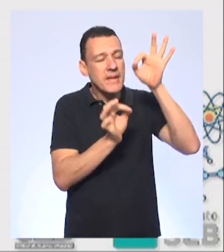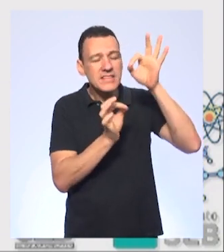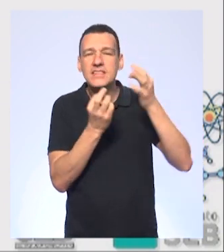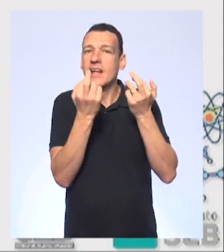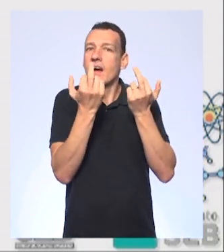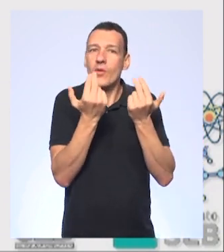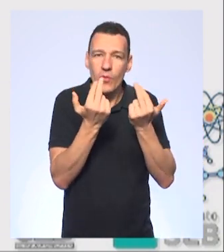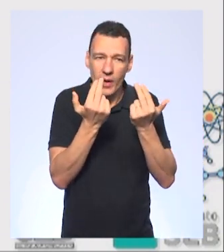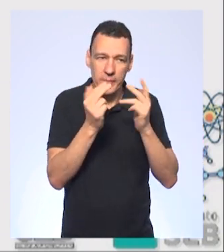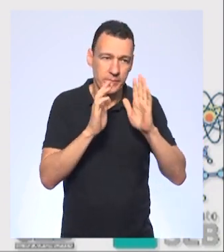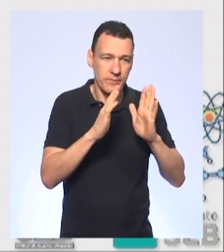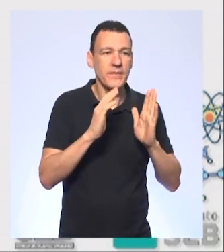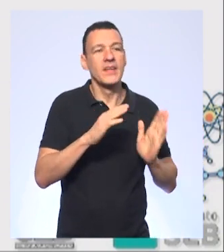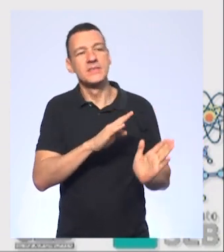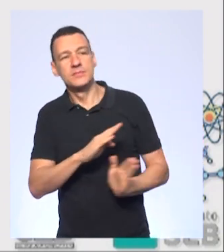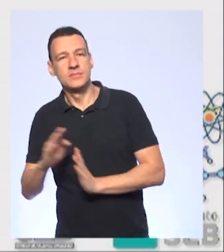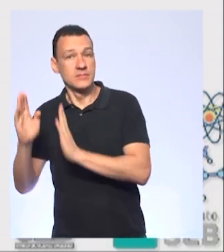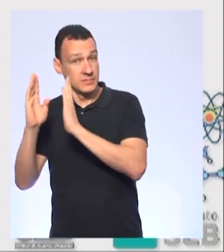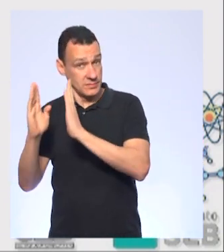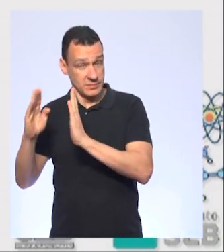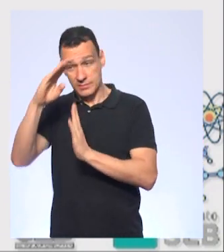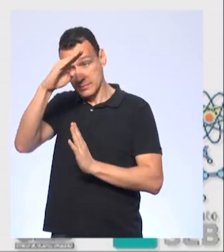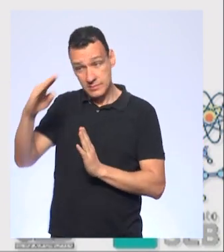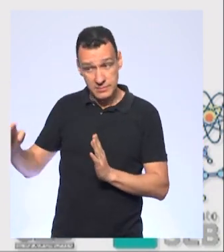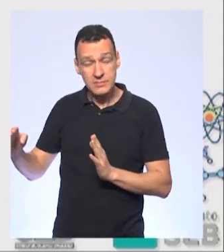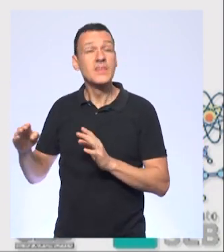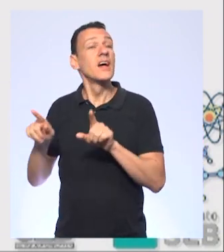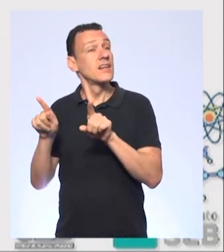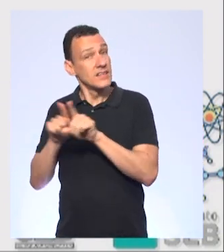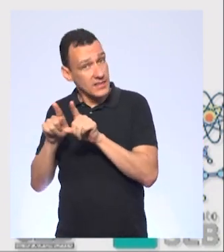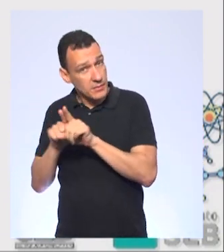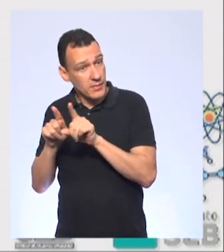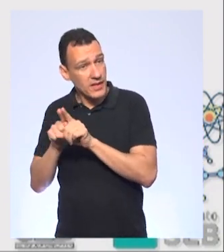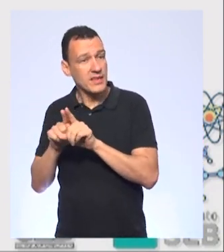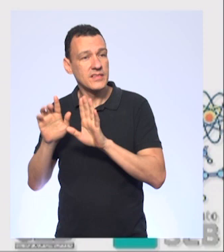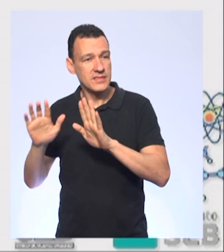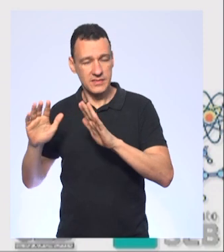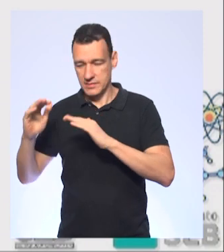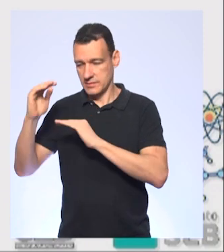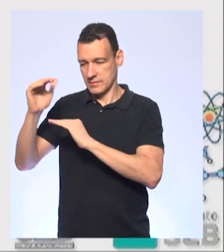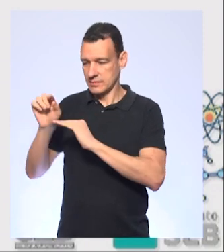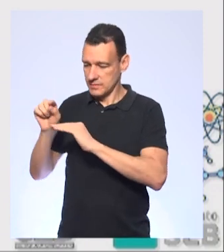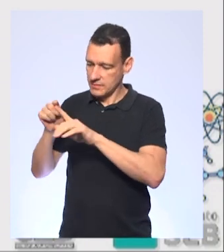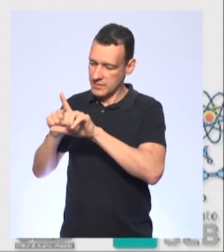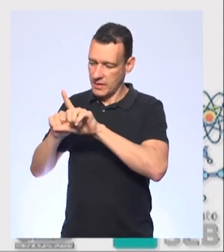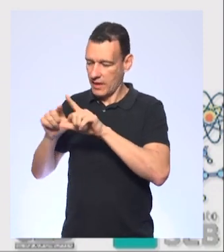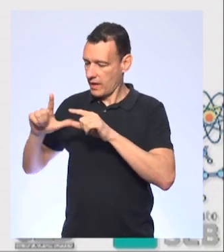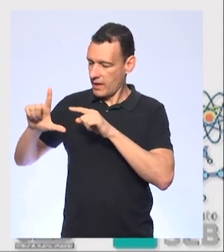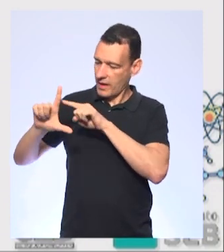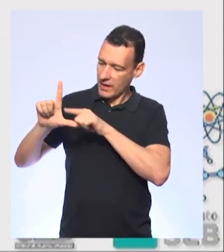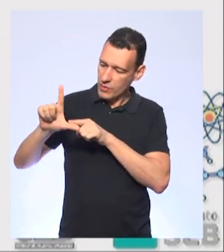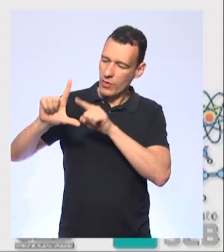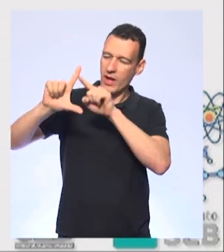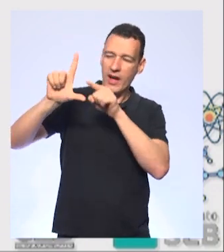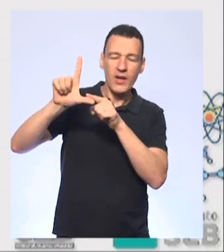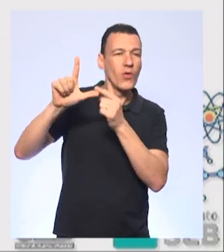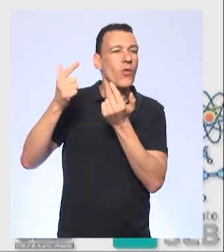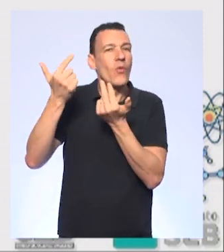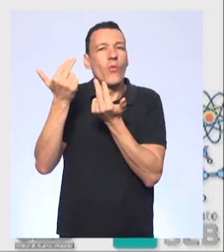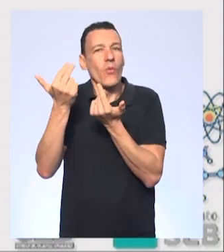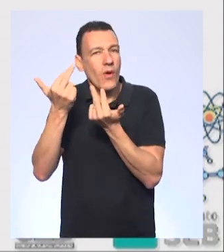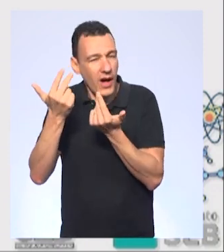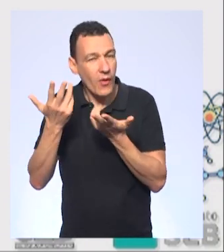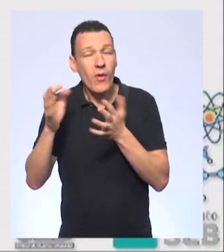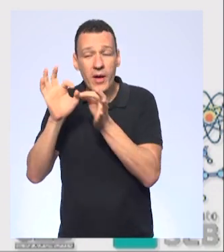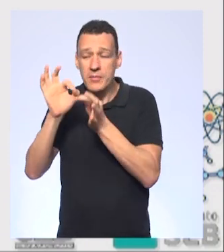vértices C e E, eles ficam também acima das paralelas destacadas, logo têm a mesma medida. Agora o Fredão ia perguntar assim para